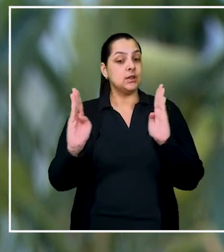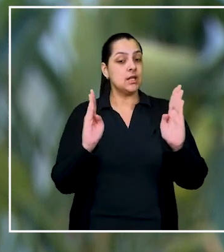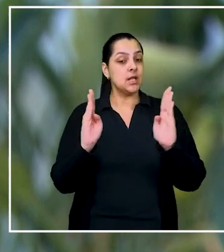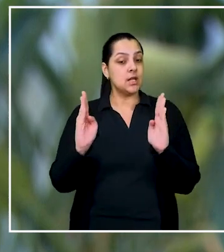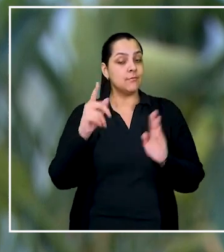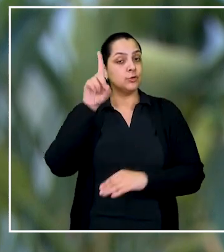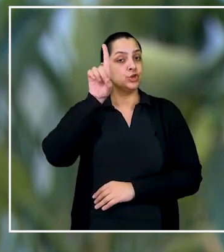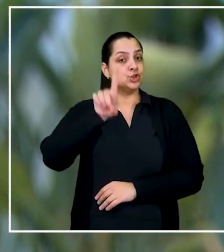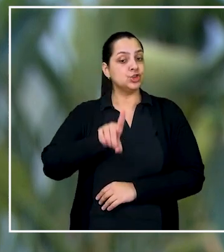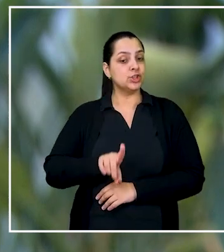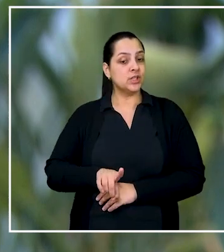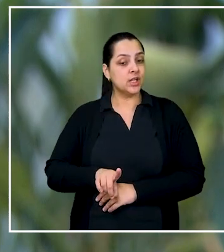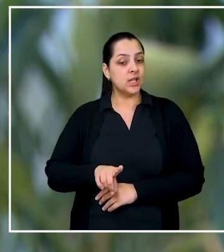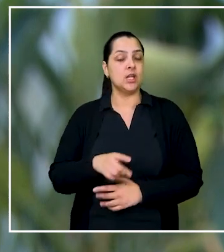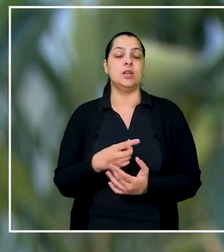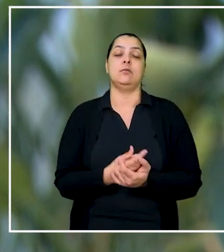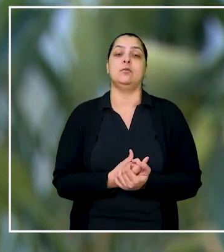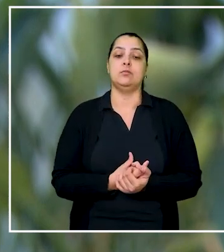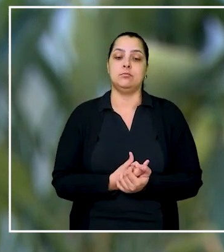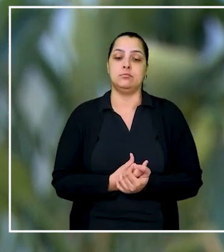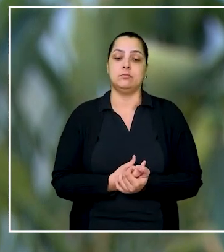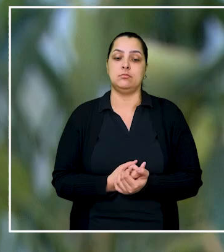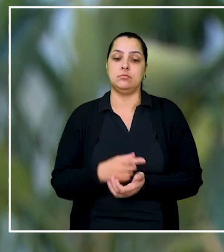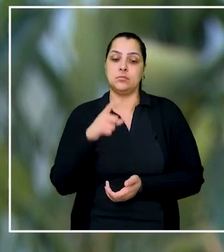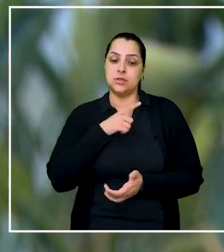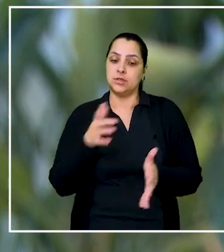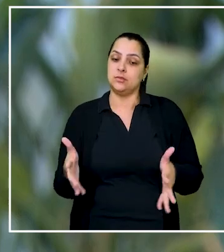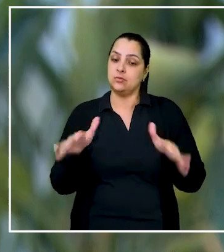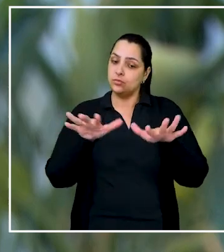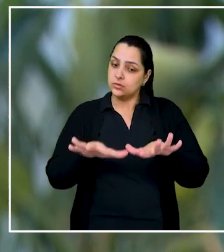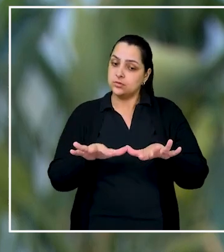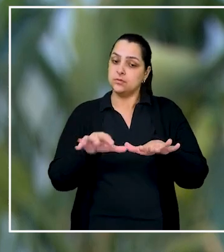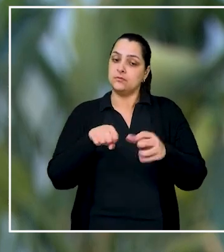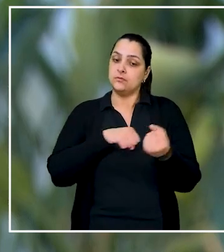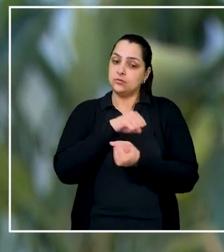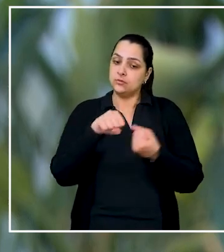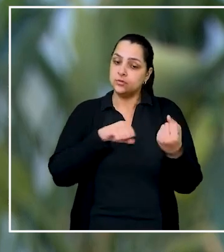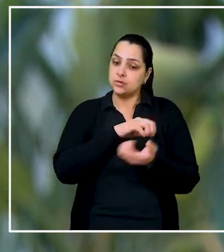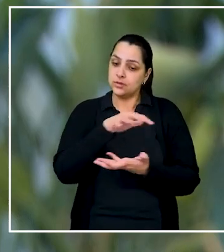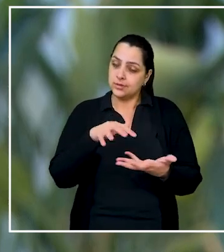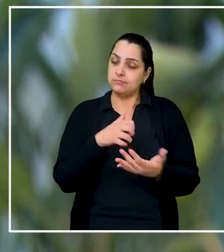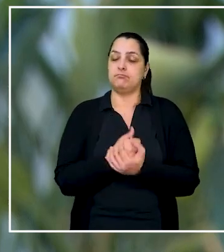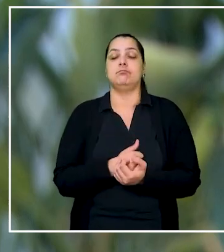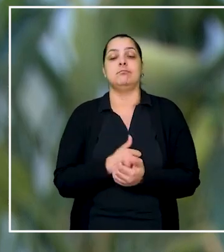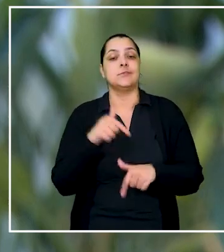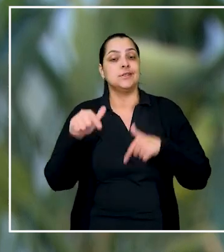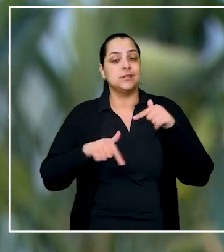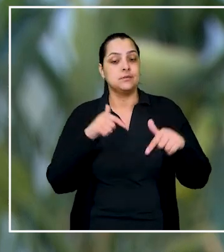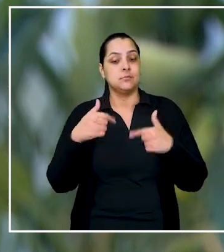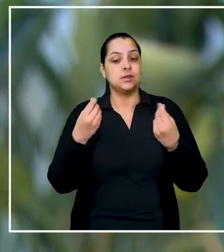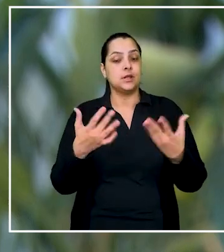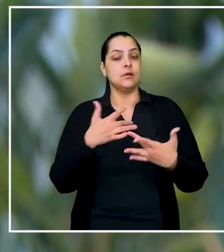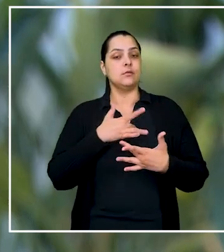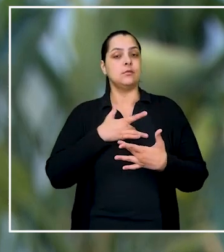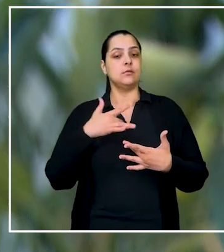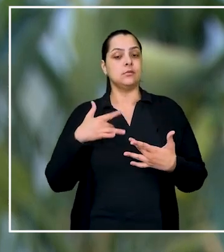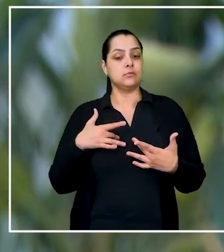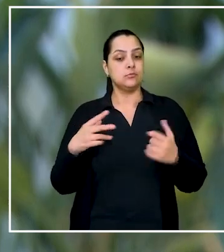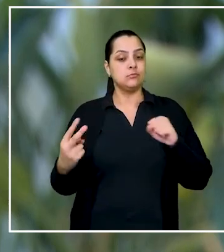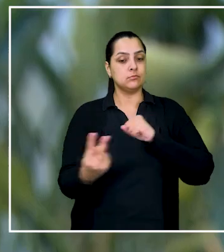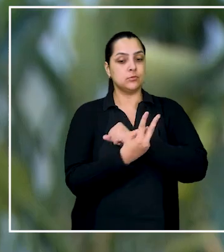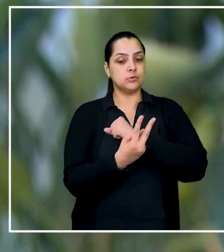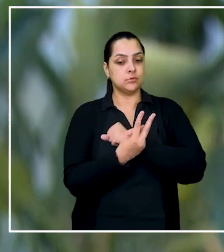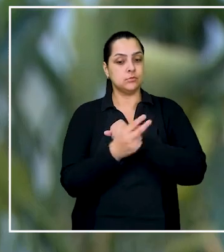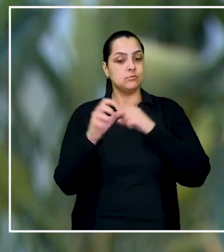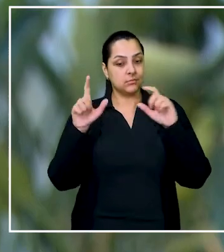de trabalho e, portanto, direito à desconexão. É o trabalho inclusivo e sustentável. É o trabalho sadio